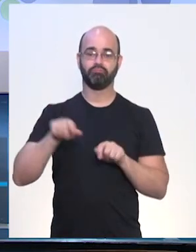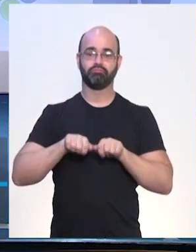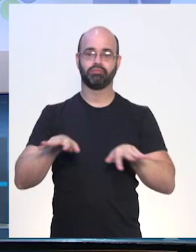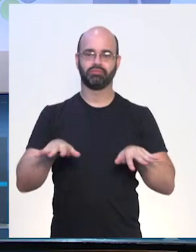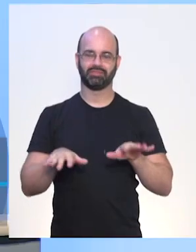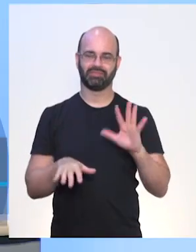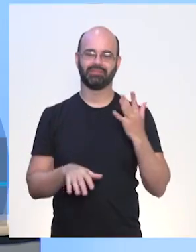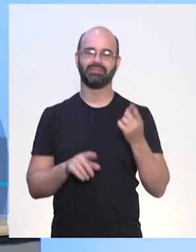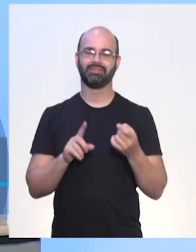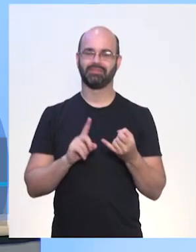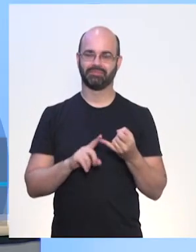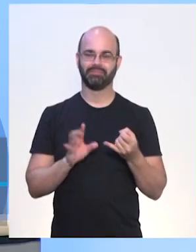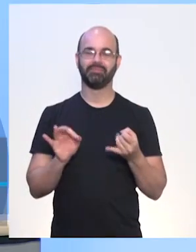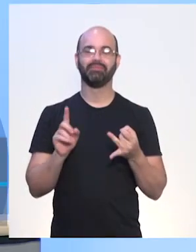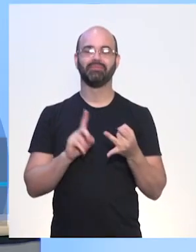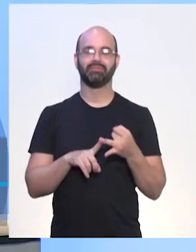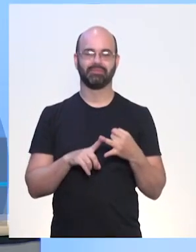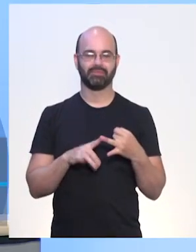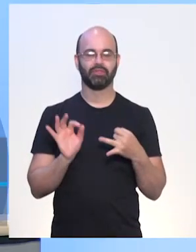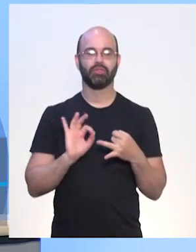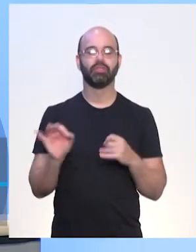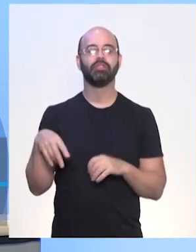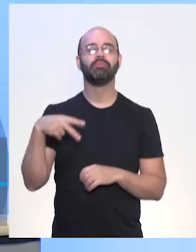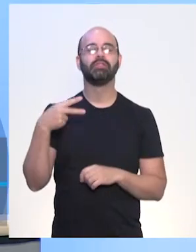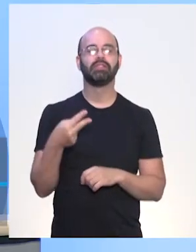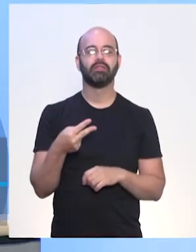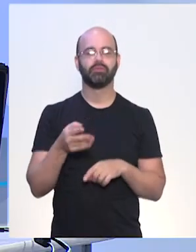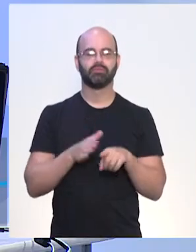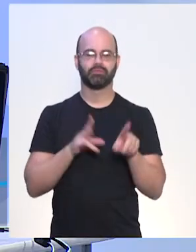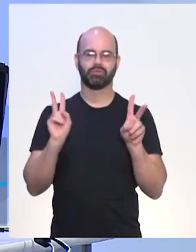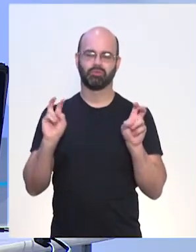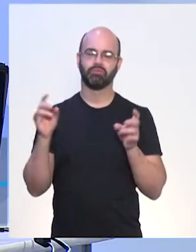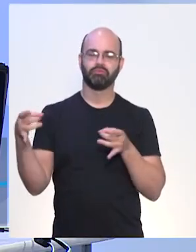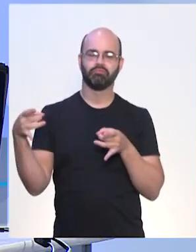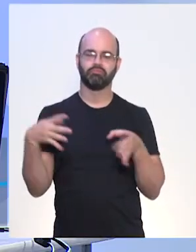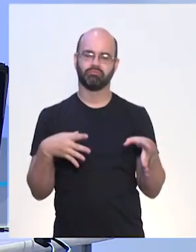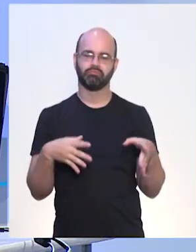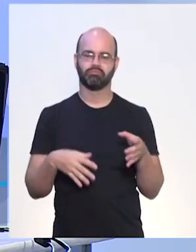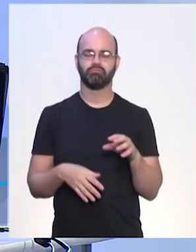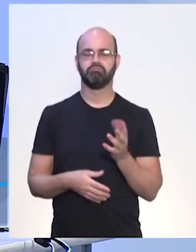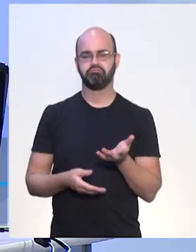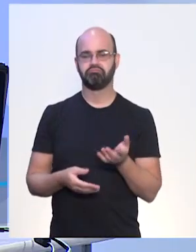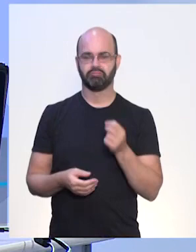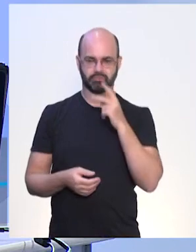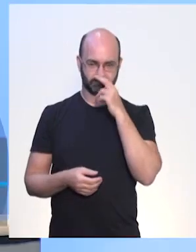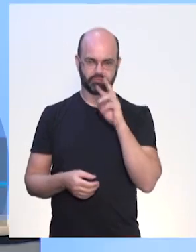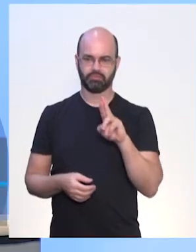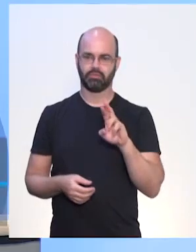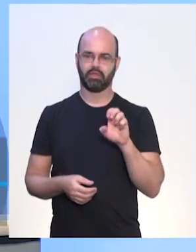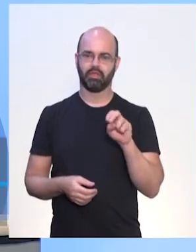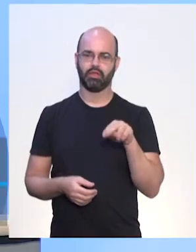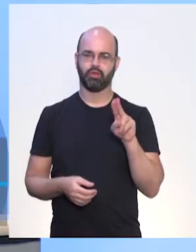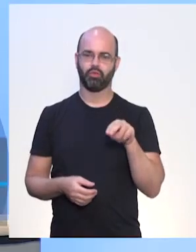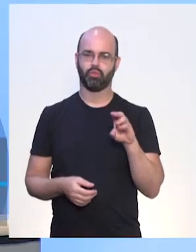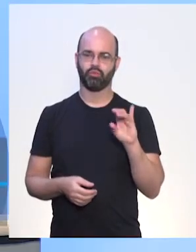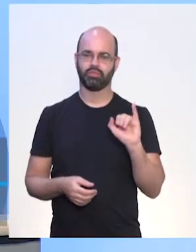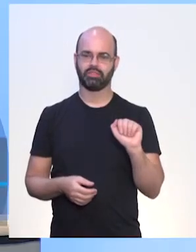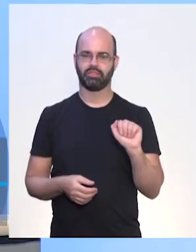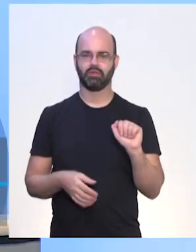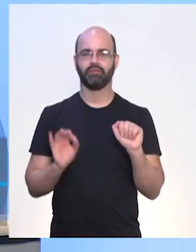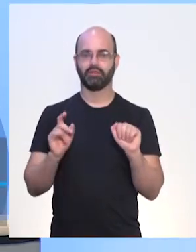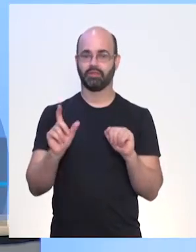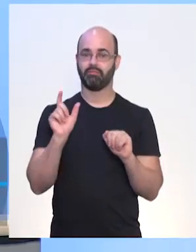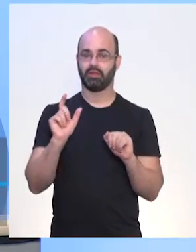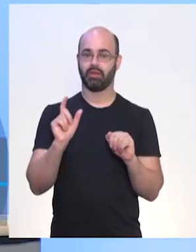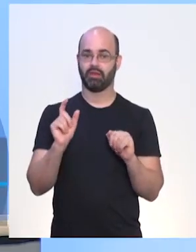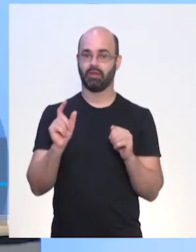correto e na segunda tem algum colo-colo na segunda renúncia então nós temos aí essa palavra vai